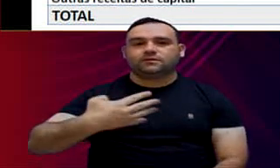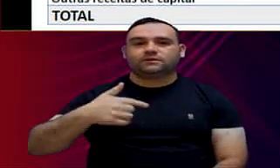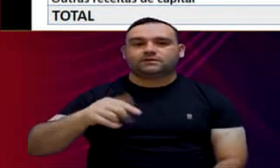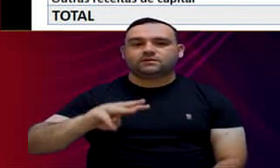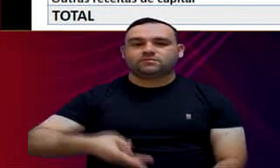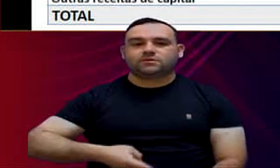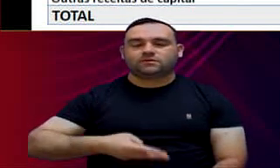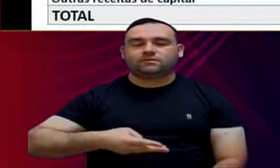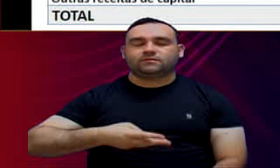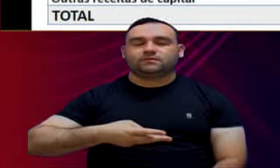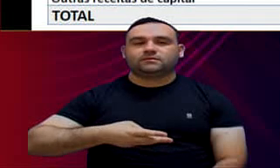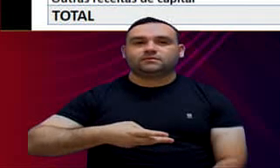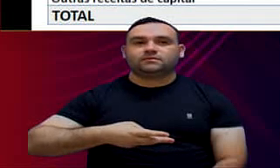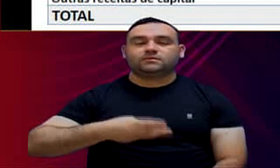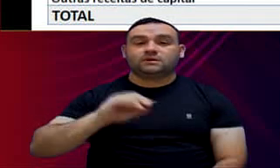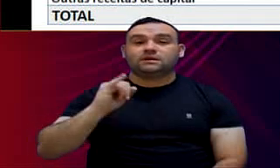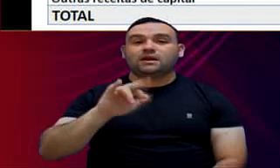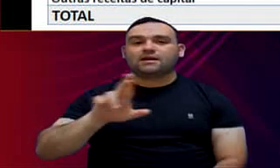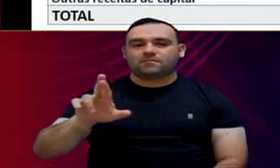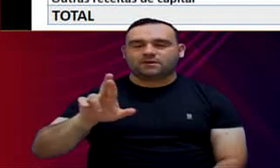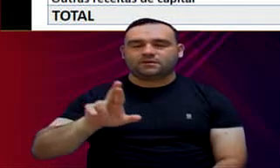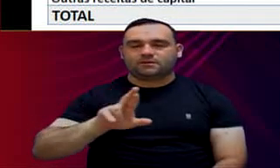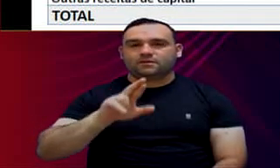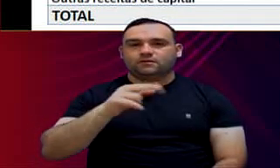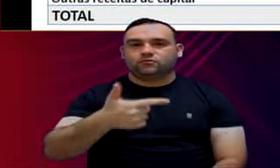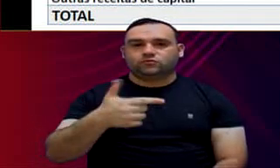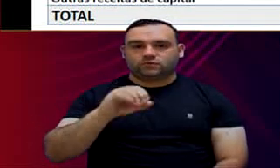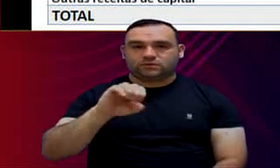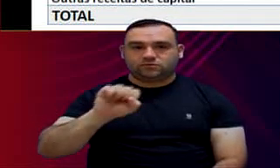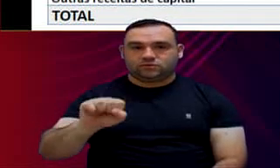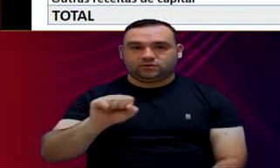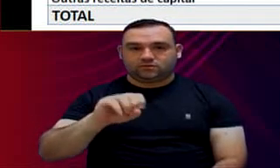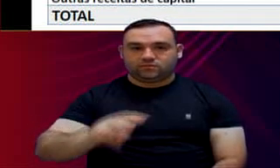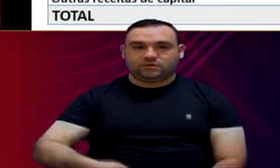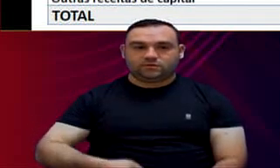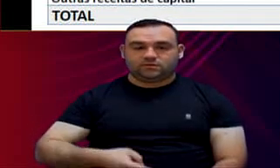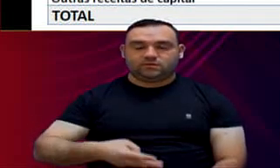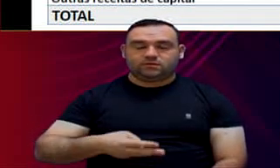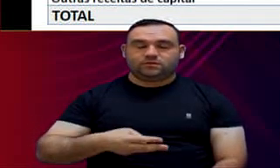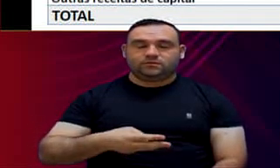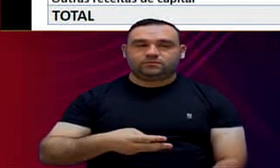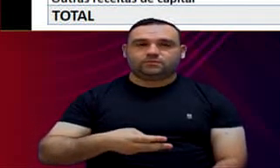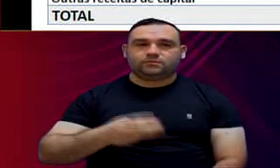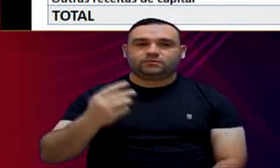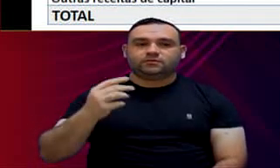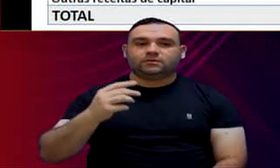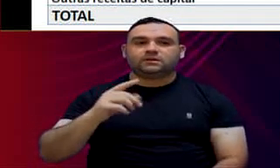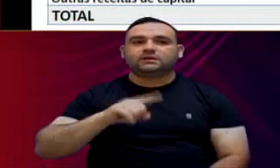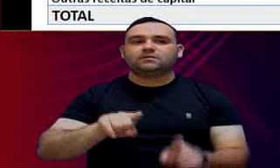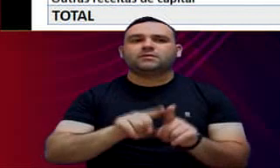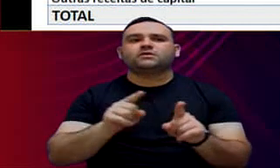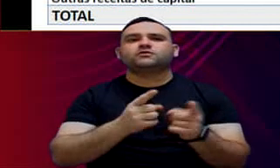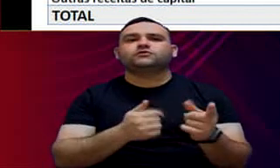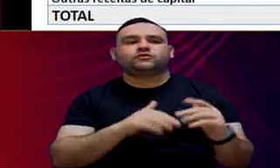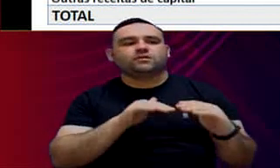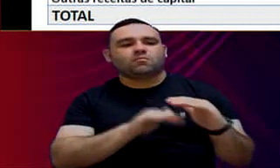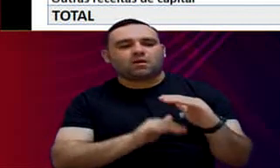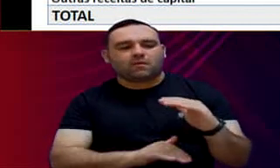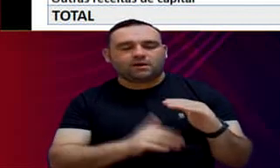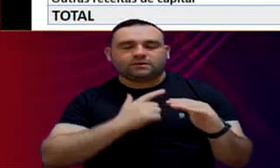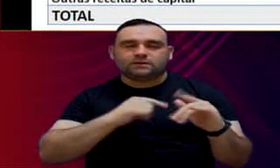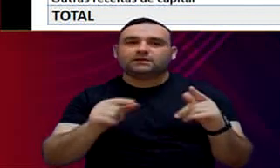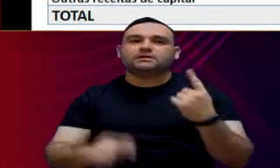549 o imposto de renda 208 milhões 627 o fundo de participação dos Municípios